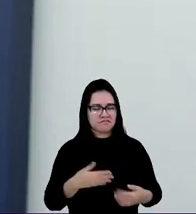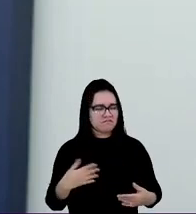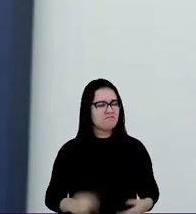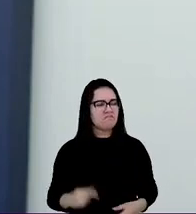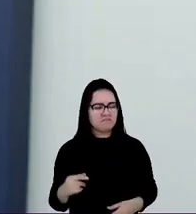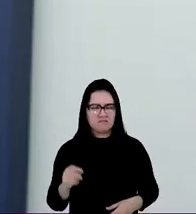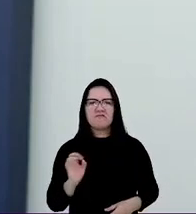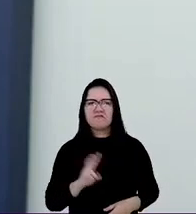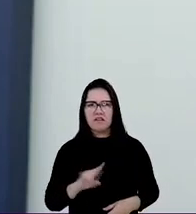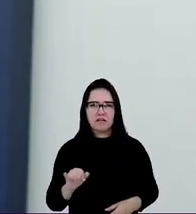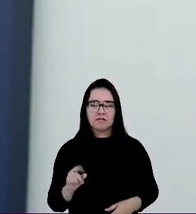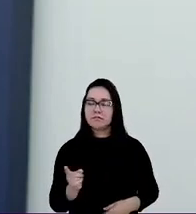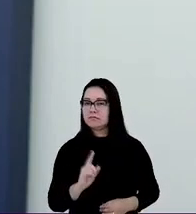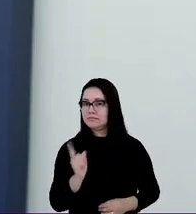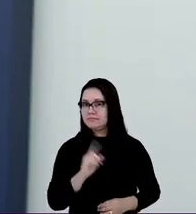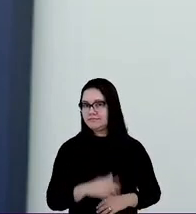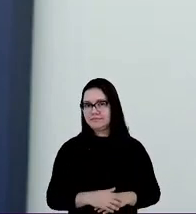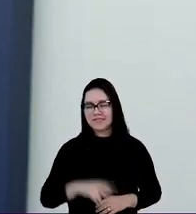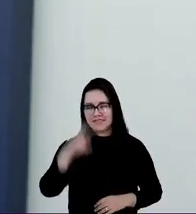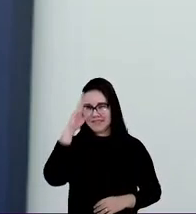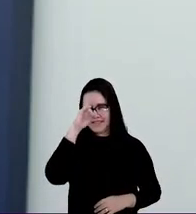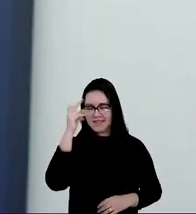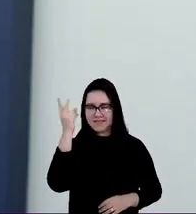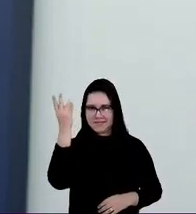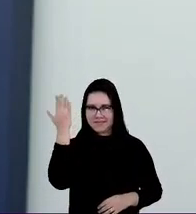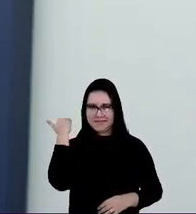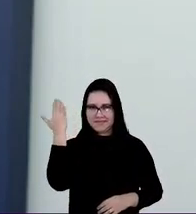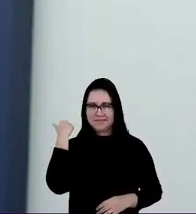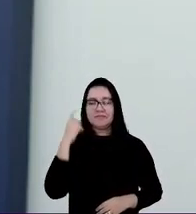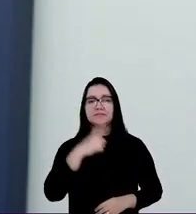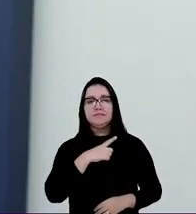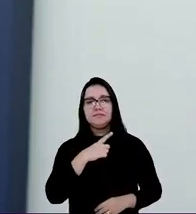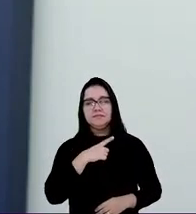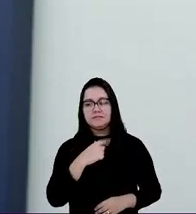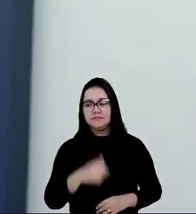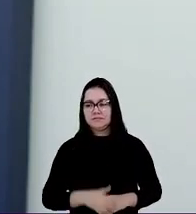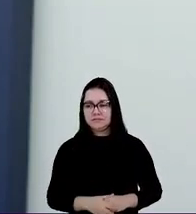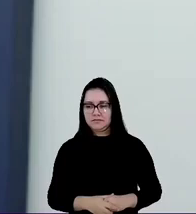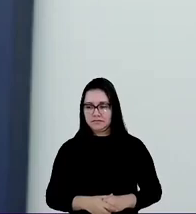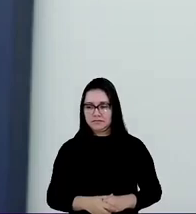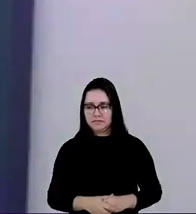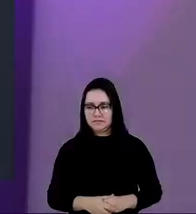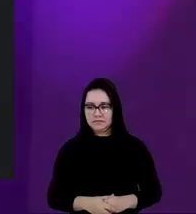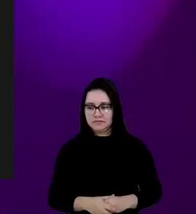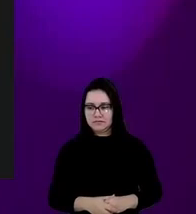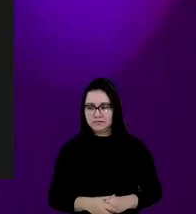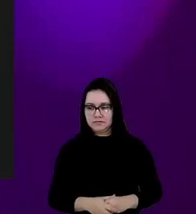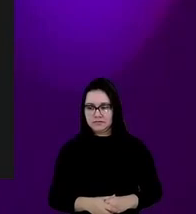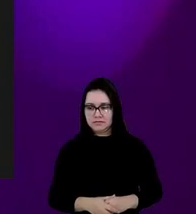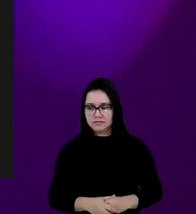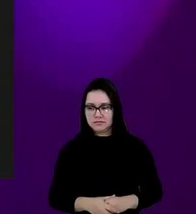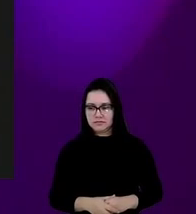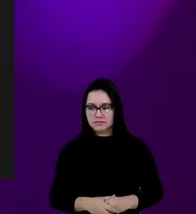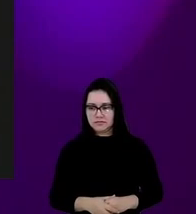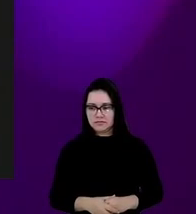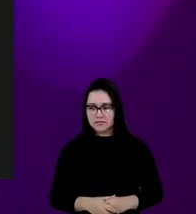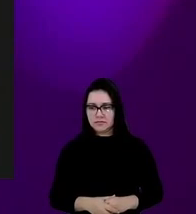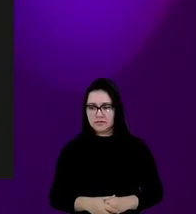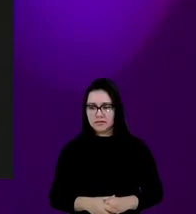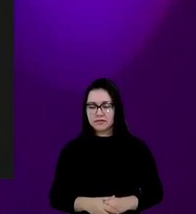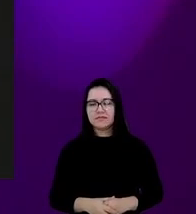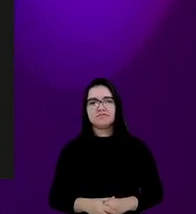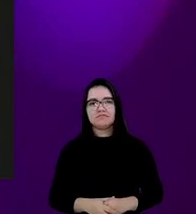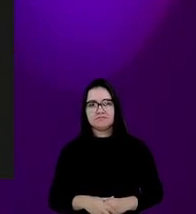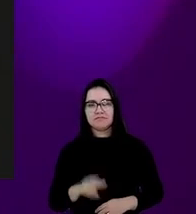preço. Eu me lembro que, há algum tempo atrás, eu transplantava... Chamada obstinação terapêutica, né?